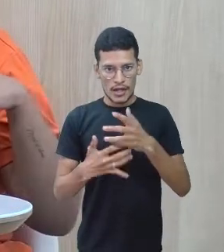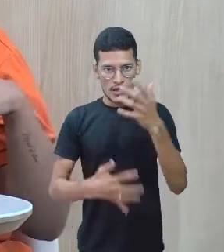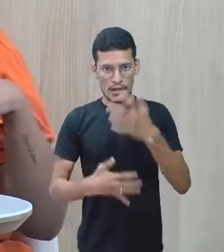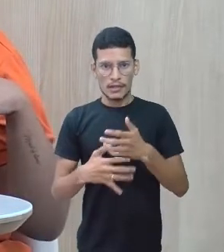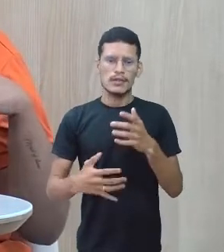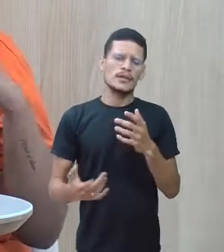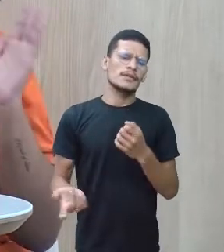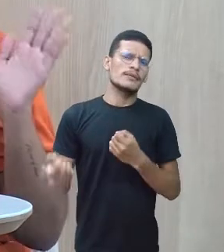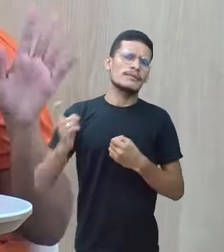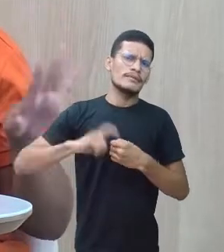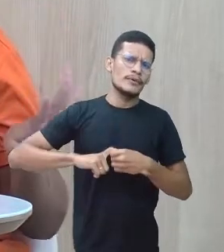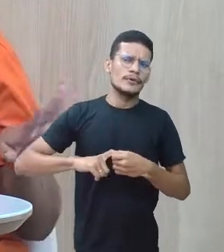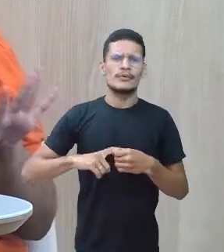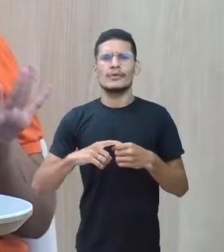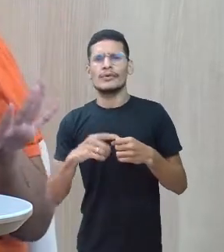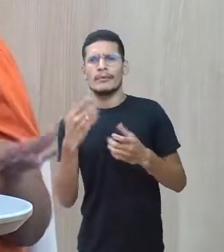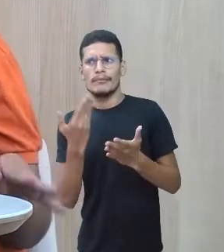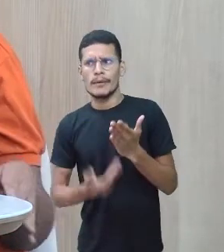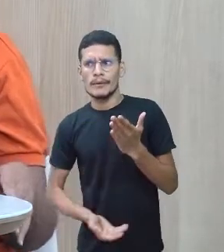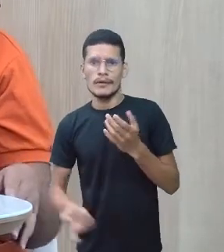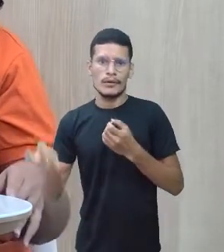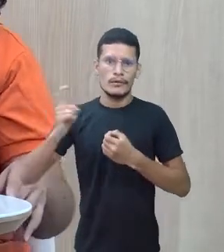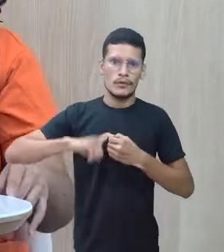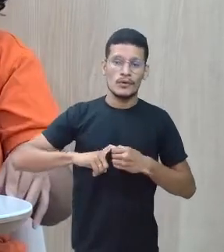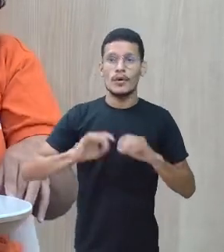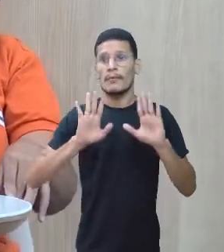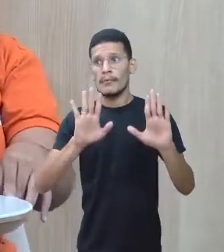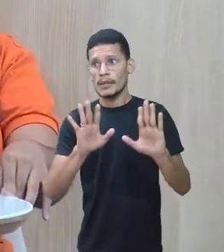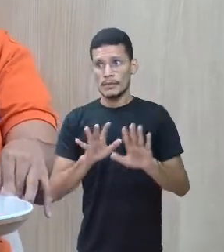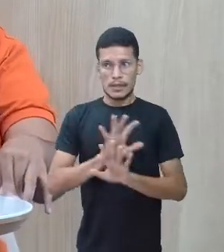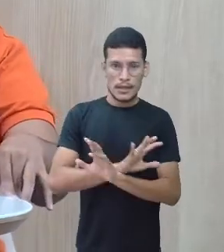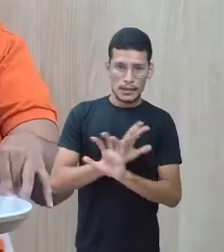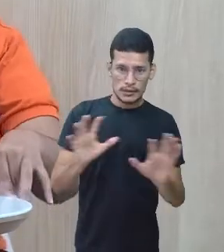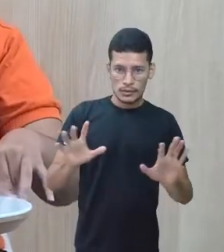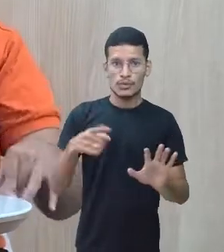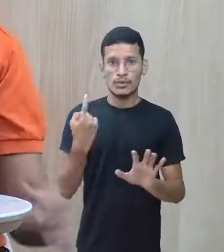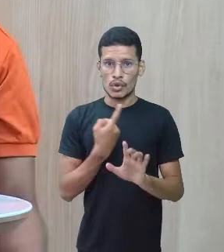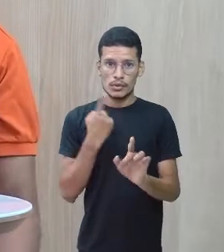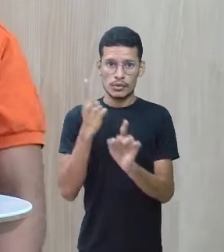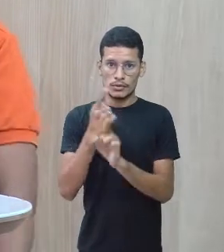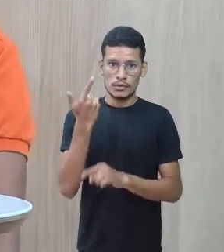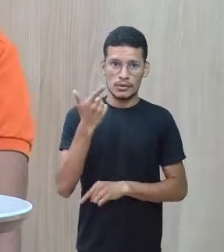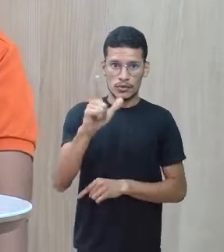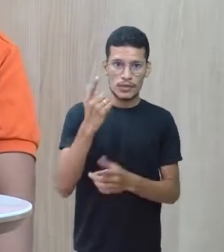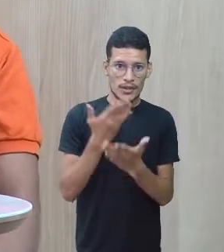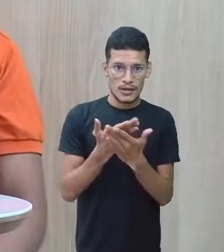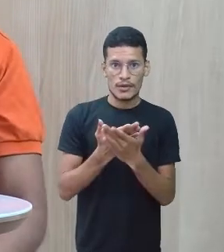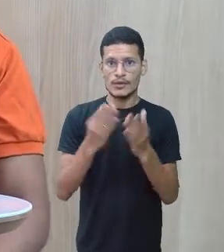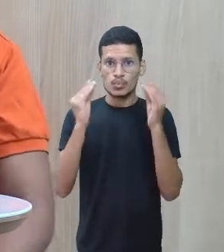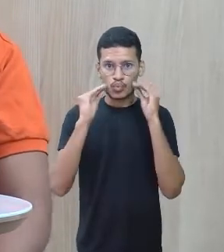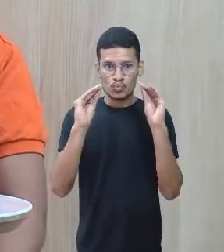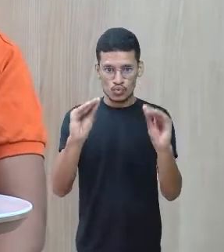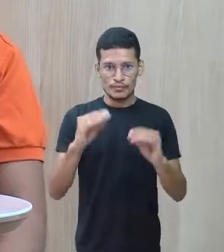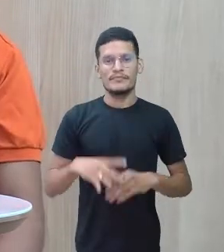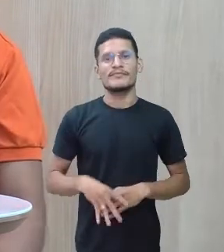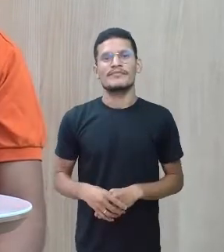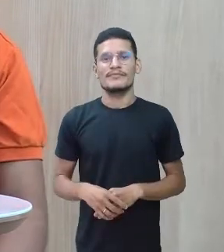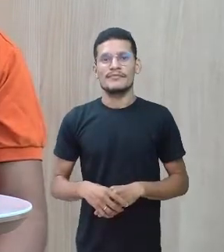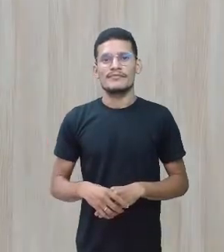Saiu, voltou, teve várias emoções aqui, professora. Mas é isso, a gente se vê na próxima aula. Cheiro.